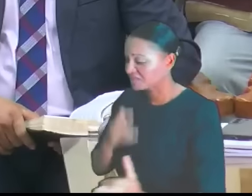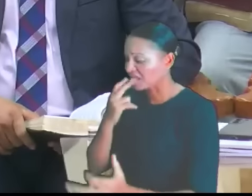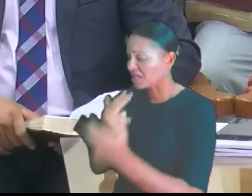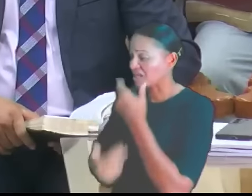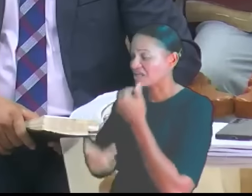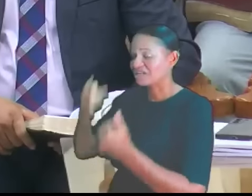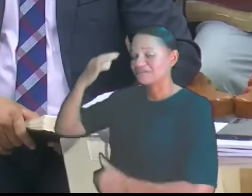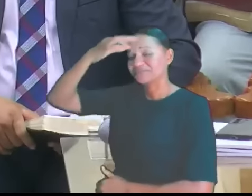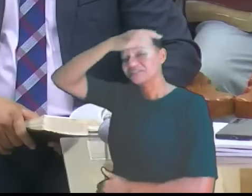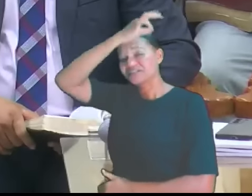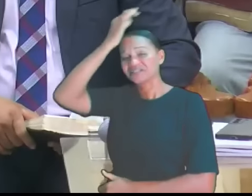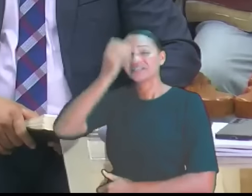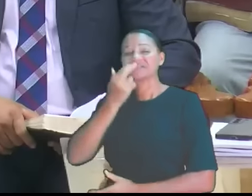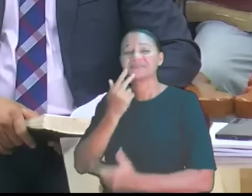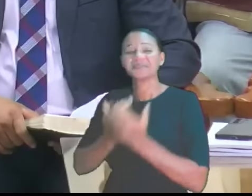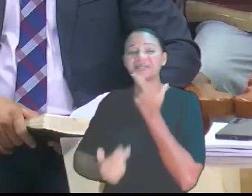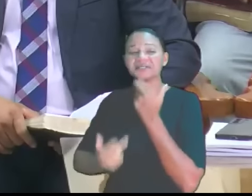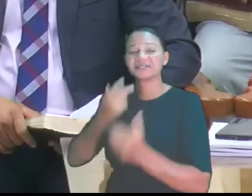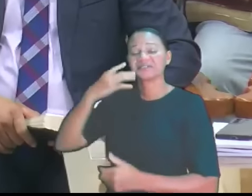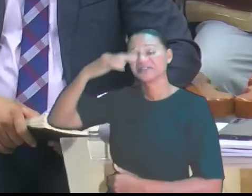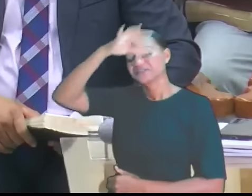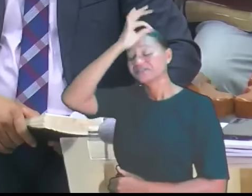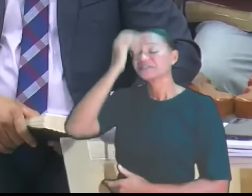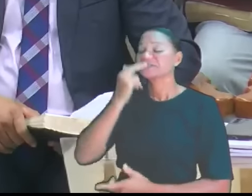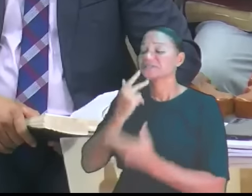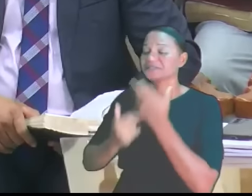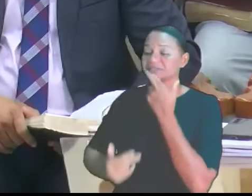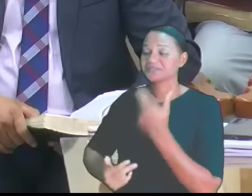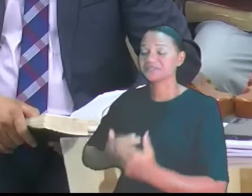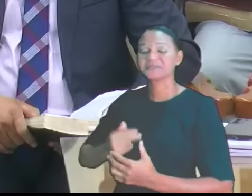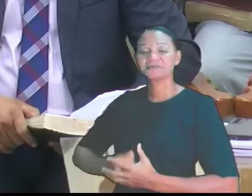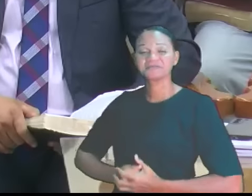Apacala, apacala, apacanda, rabacabandai.